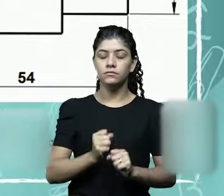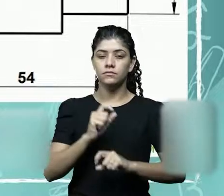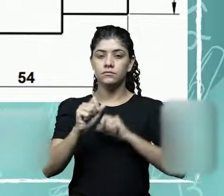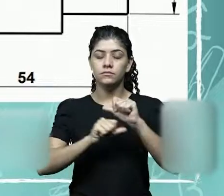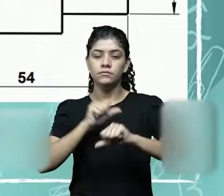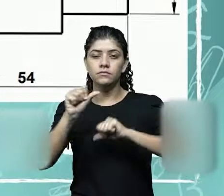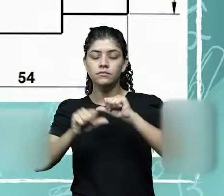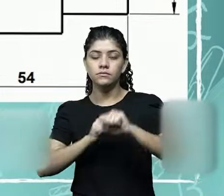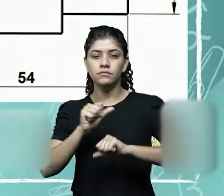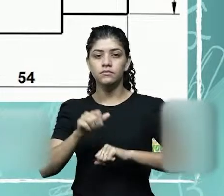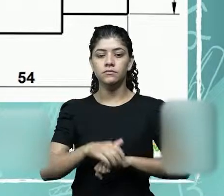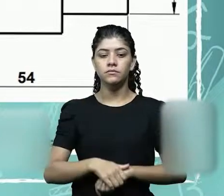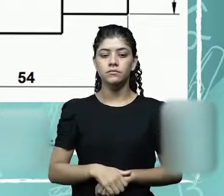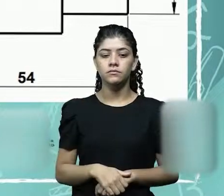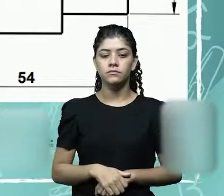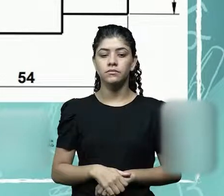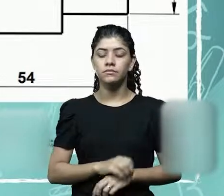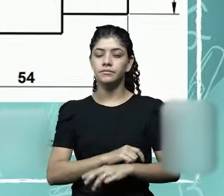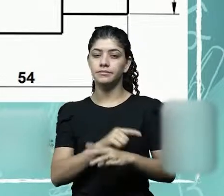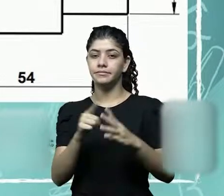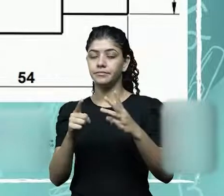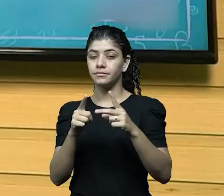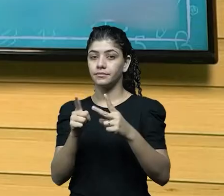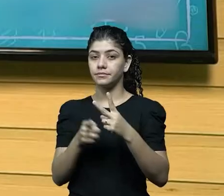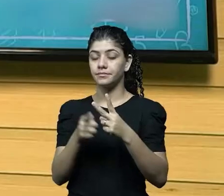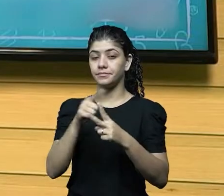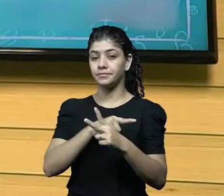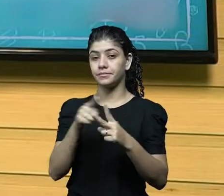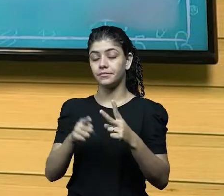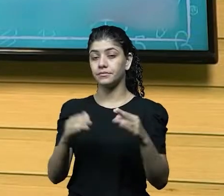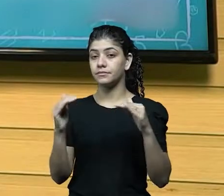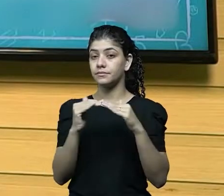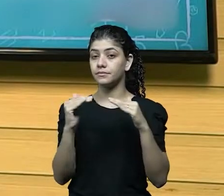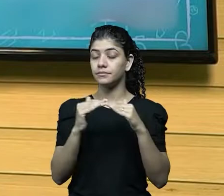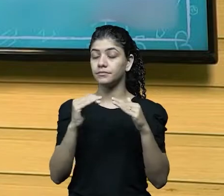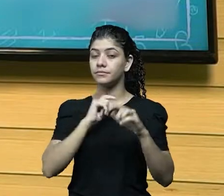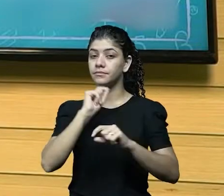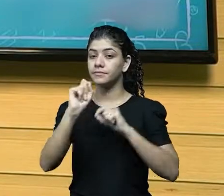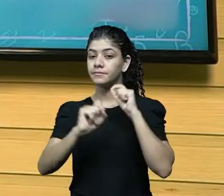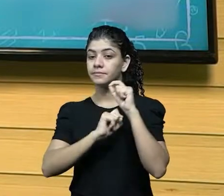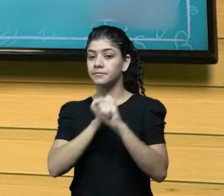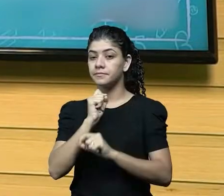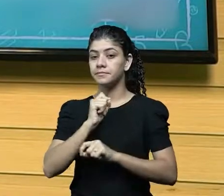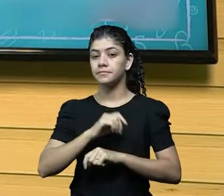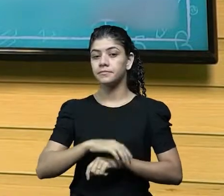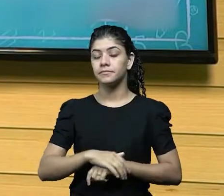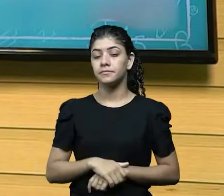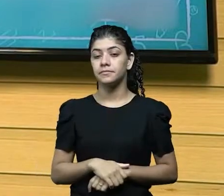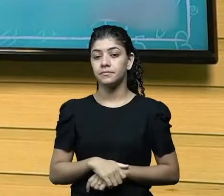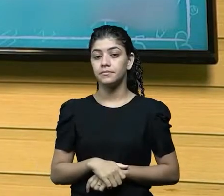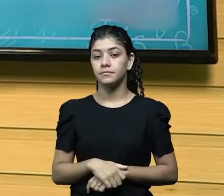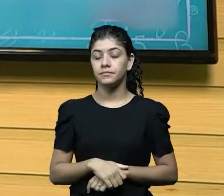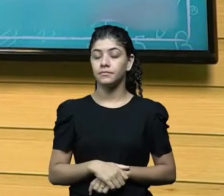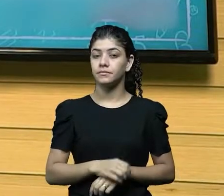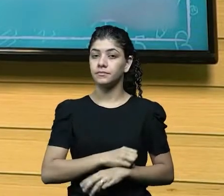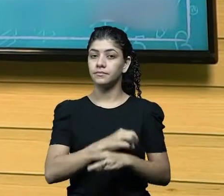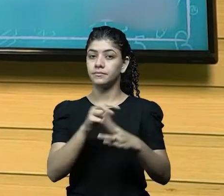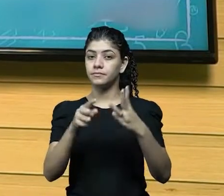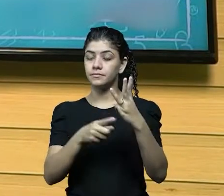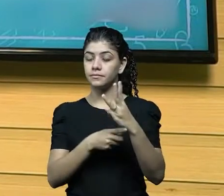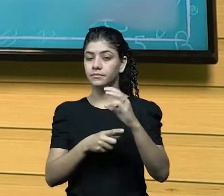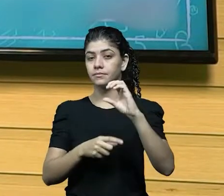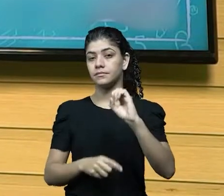deve variar nessas duas dimensões. O ideal, a medida ideal, no caso, que é a nominal, é de